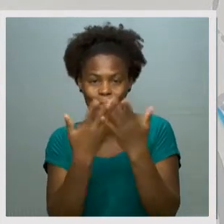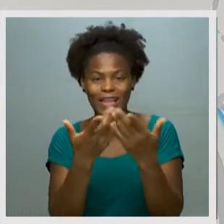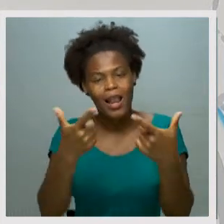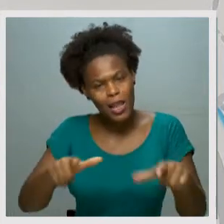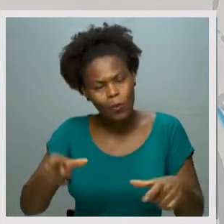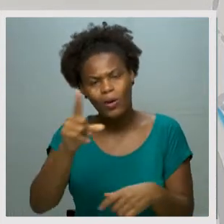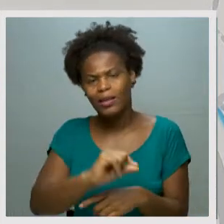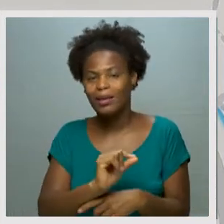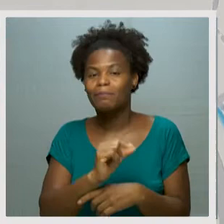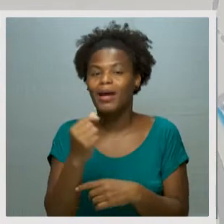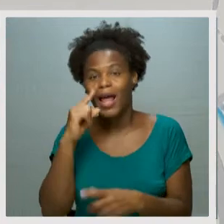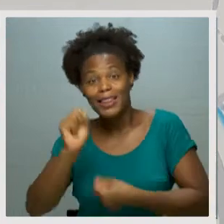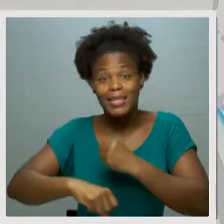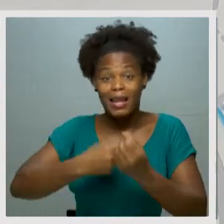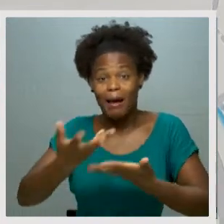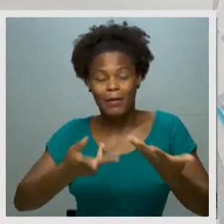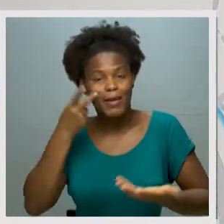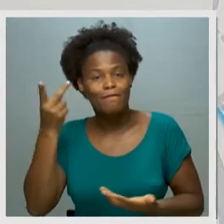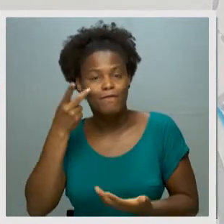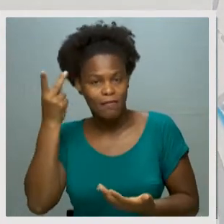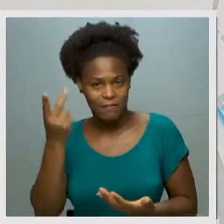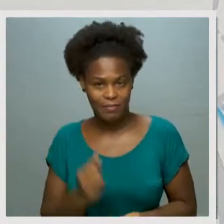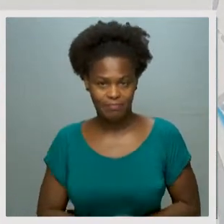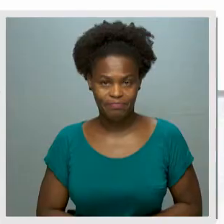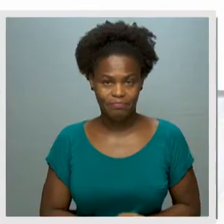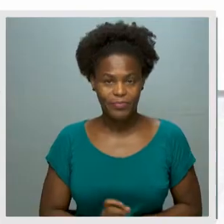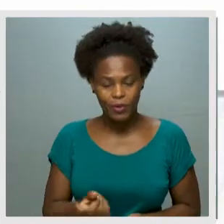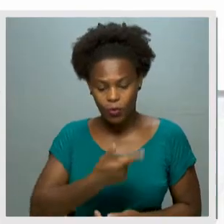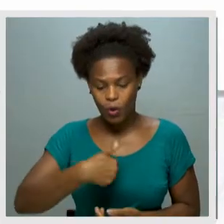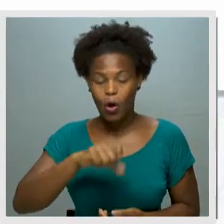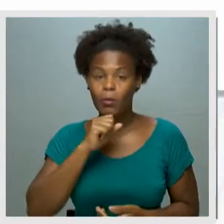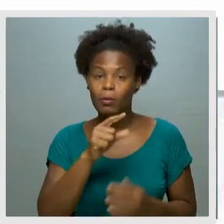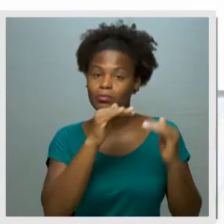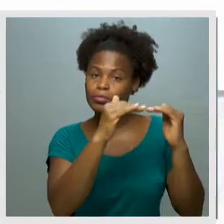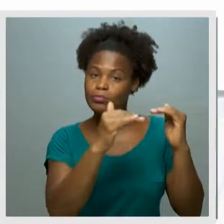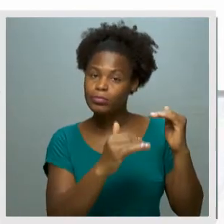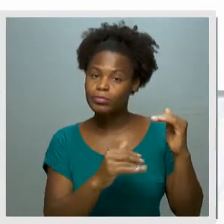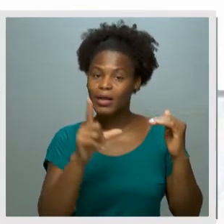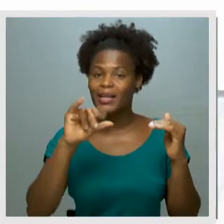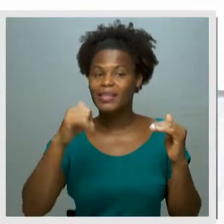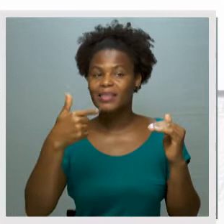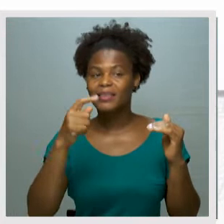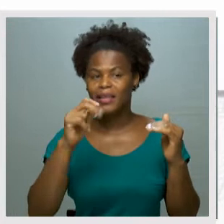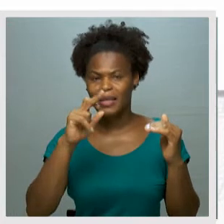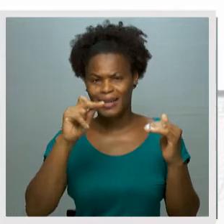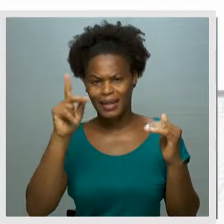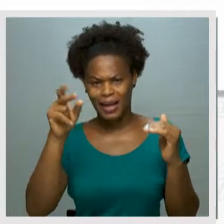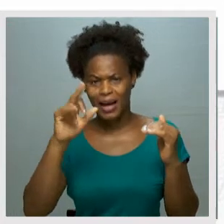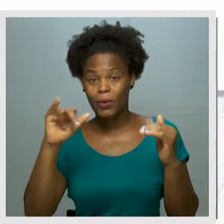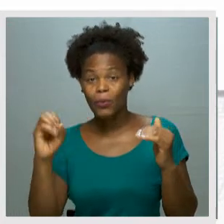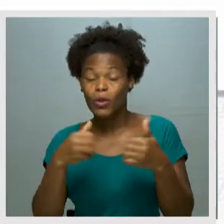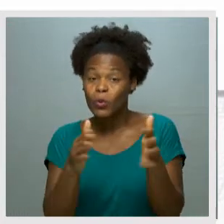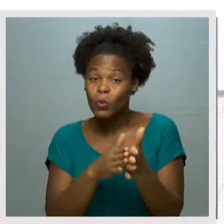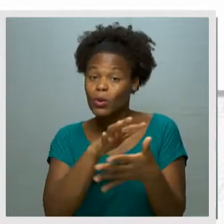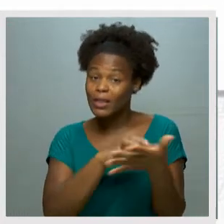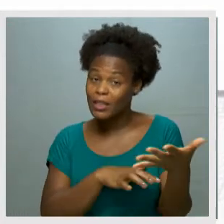mostrar que a língua também ela é dinâmica, viva. Podemos classificar como literários todos os textos que